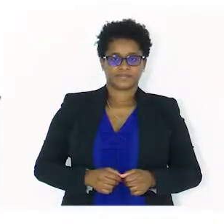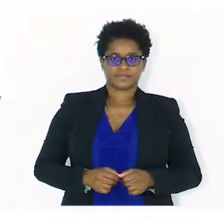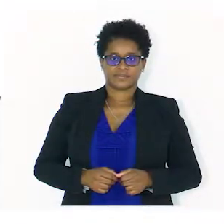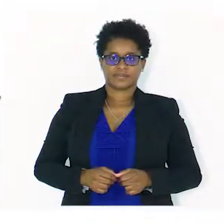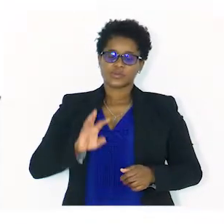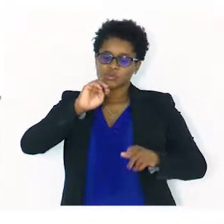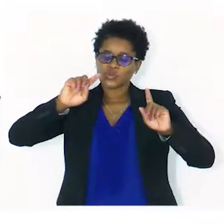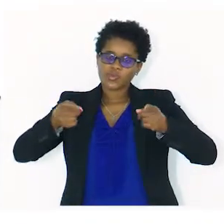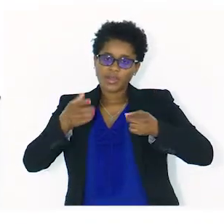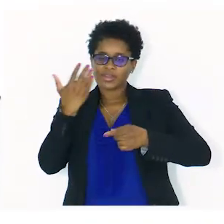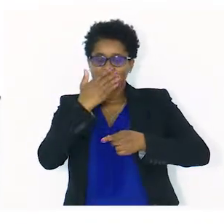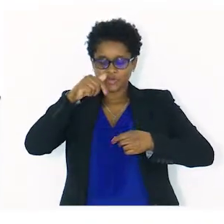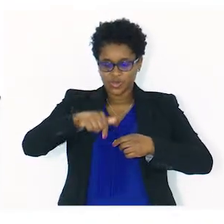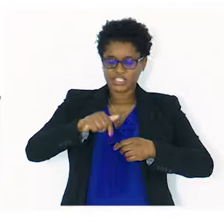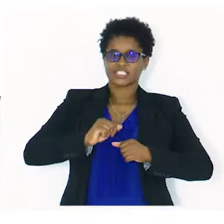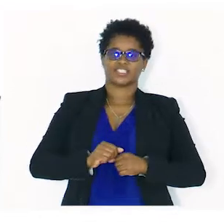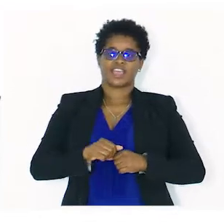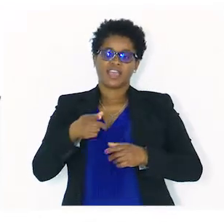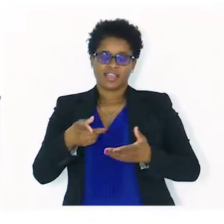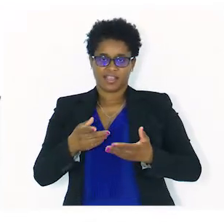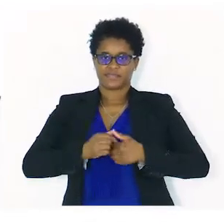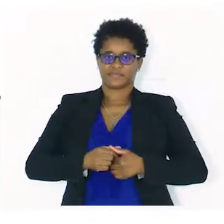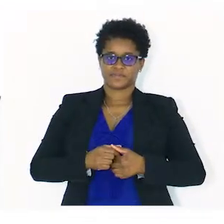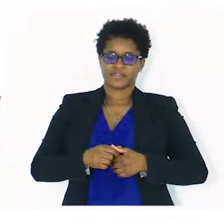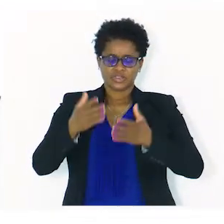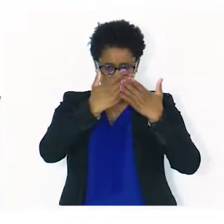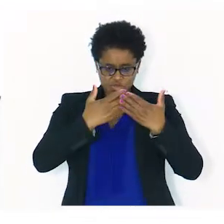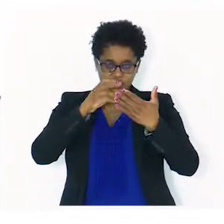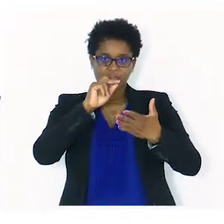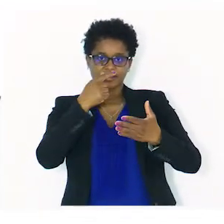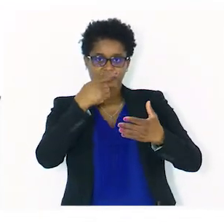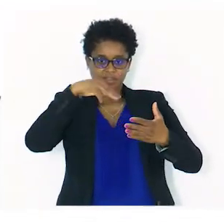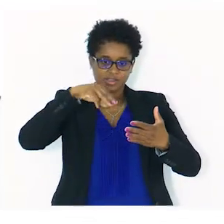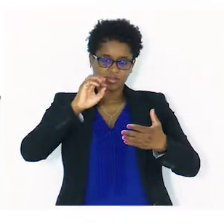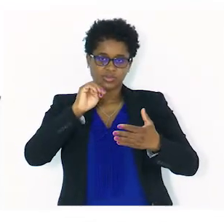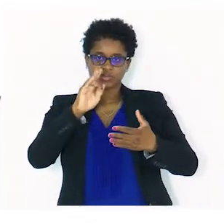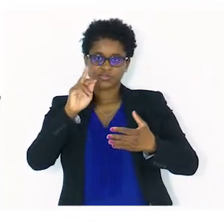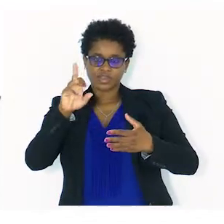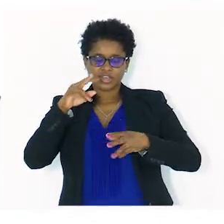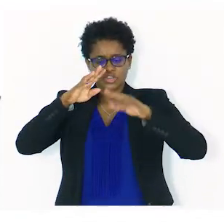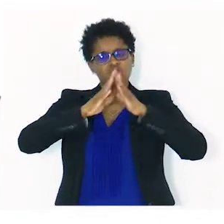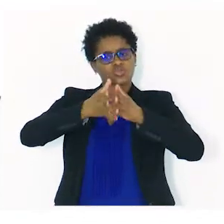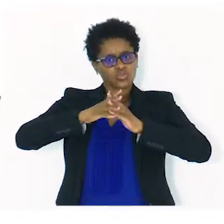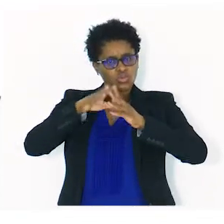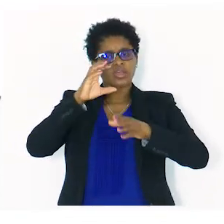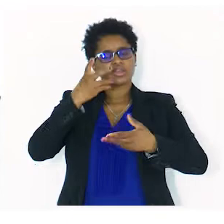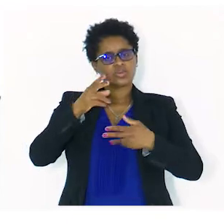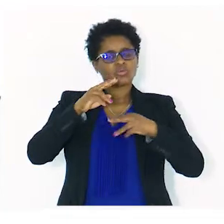O sumário da aula de hoje é estudo da atmosfera, estrutura e composição da